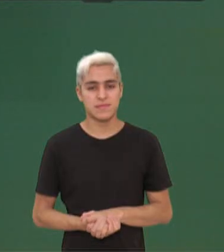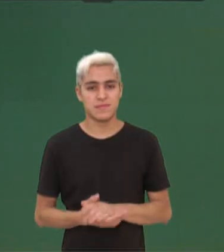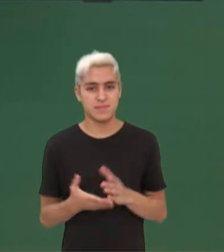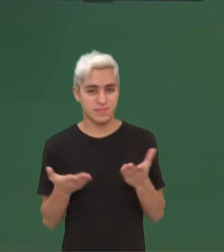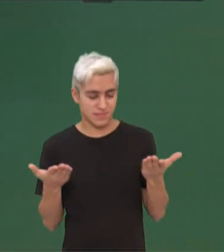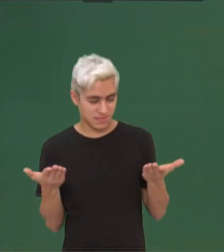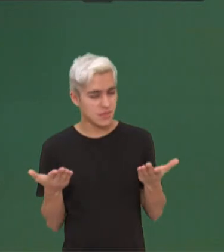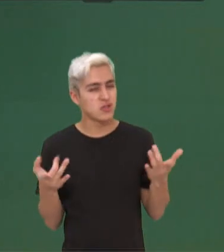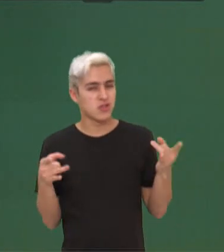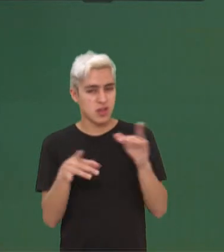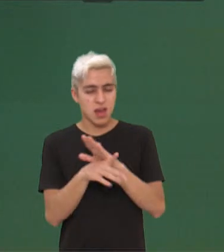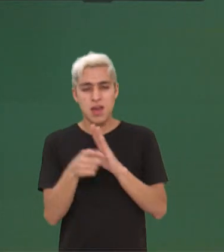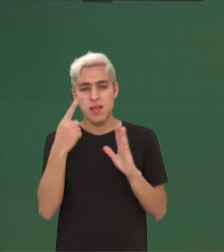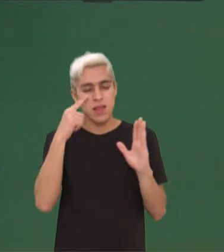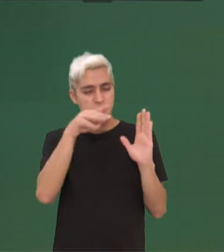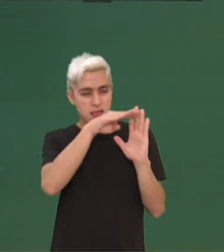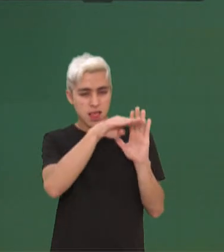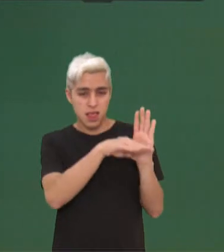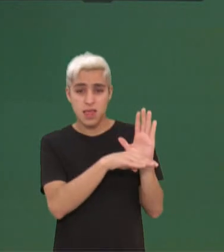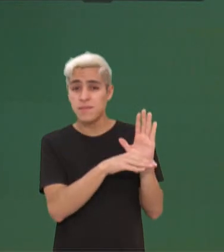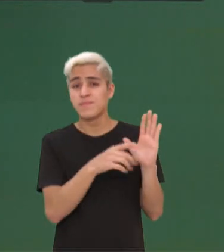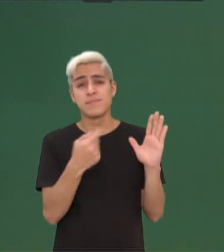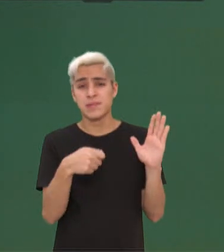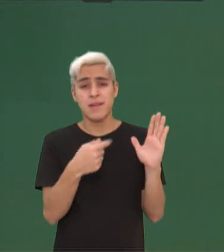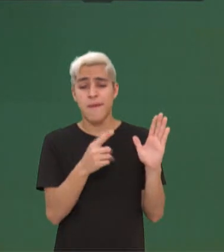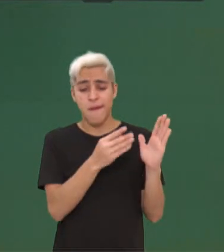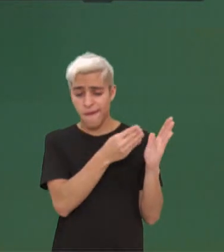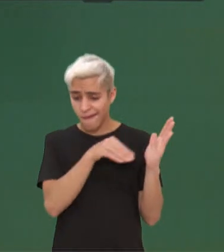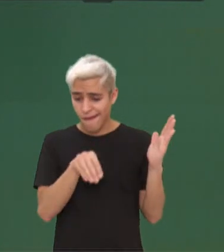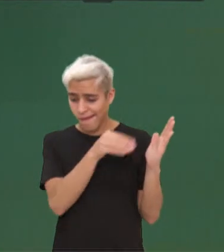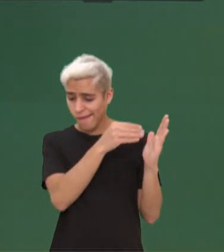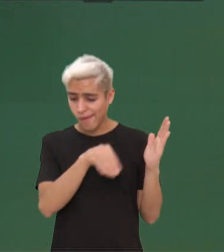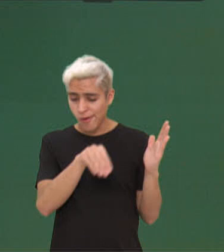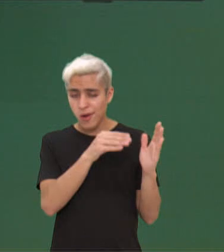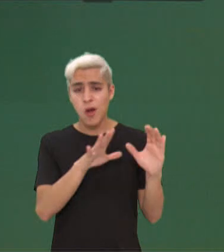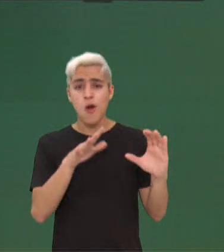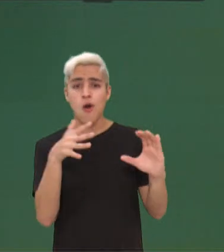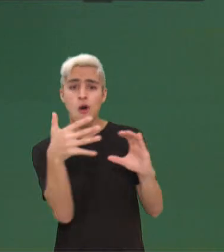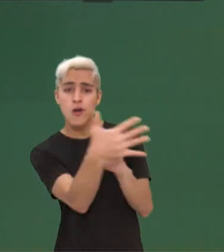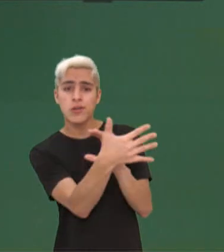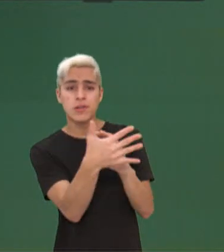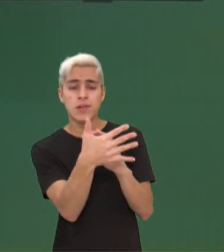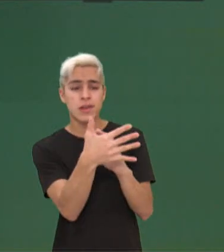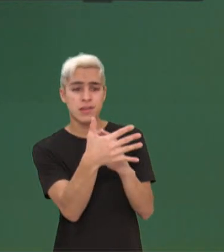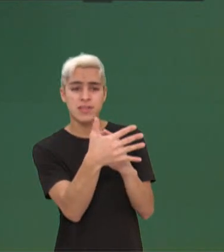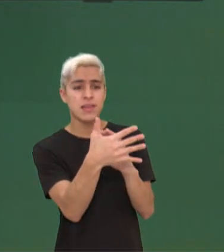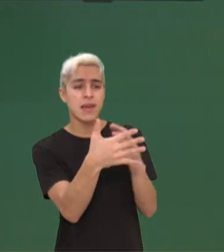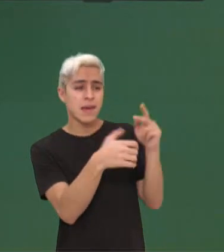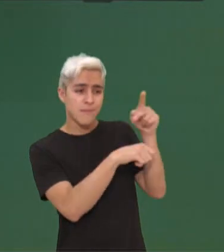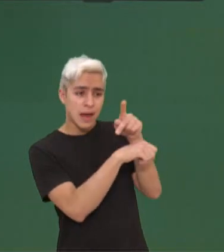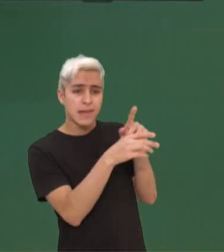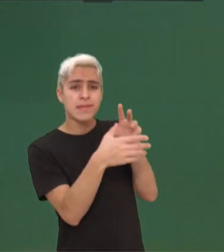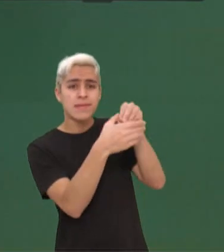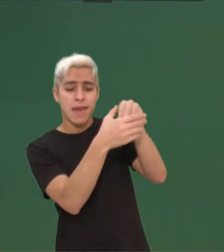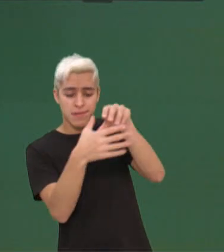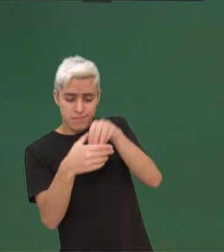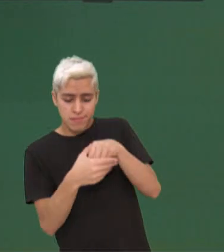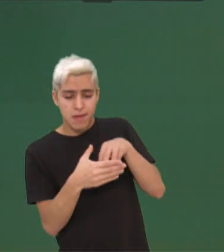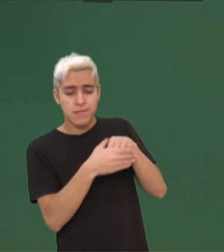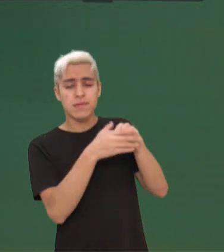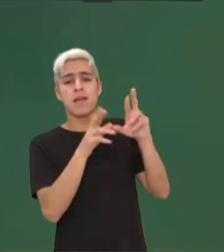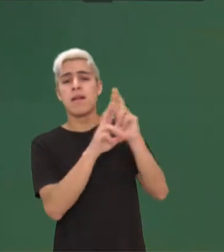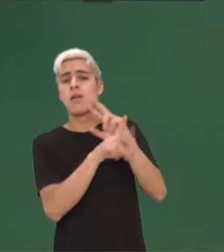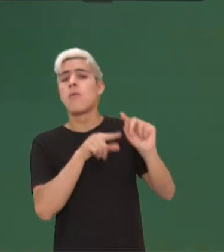Ficamos aqui então com a lista ali, vocês tinham que colocar os continentes e os países que pertencem a cada um deles, que estão relacionados ali